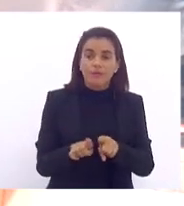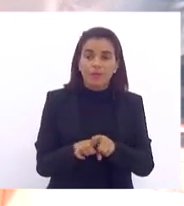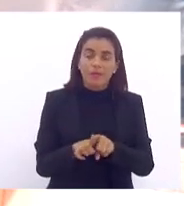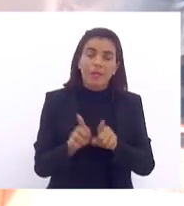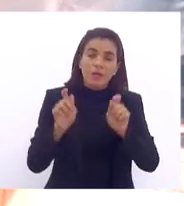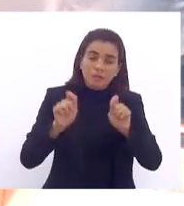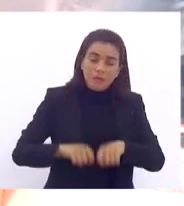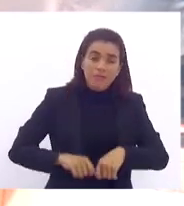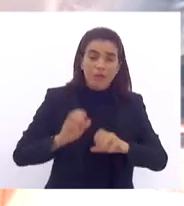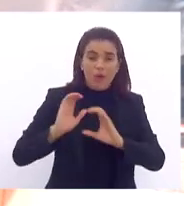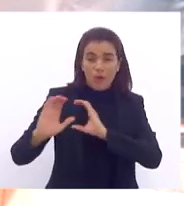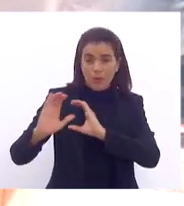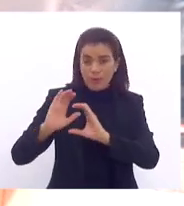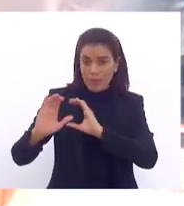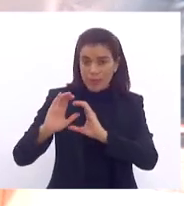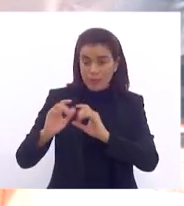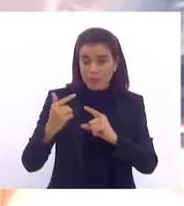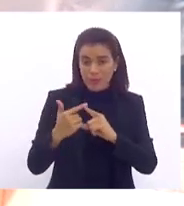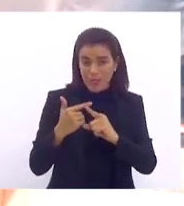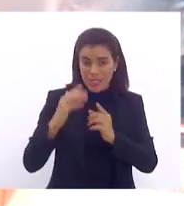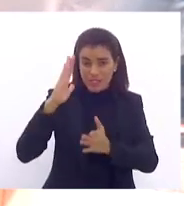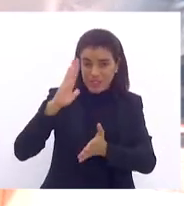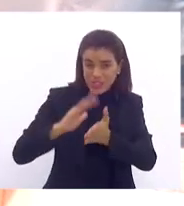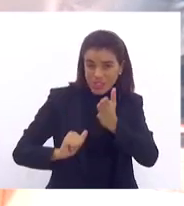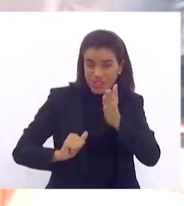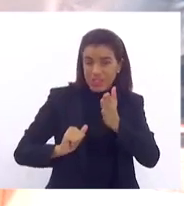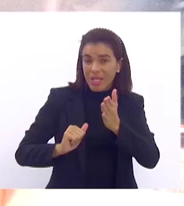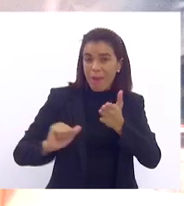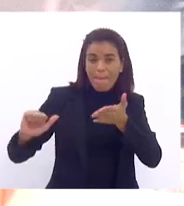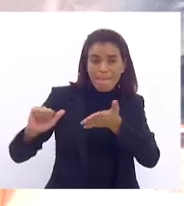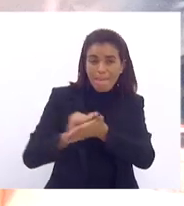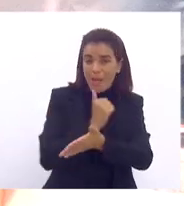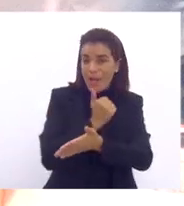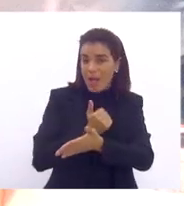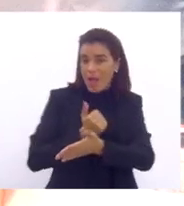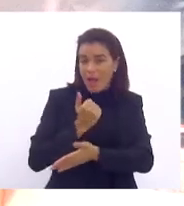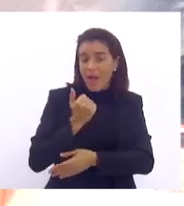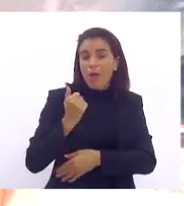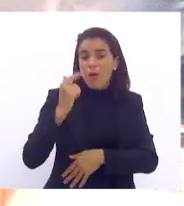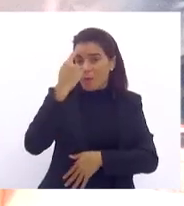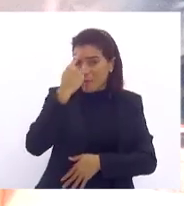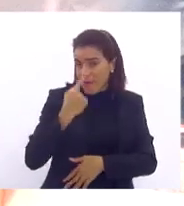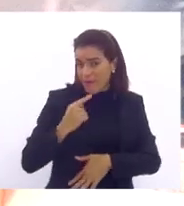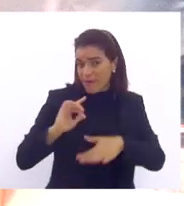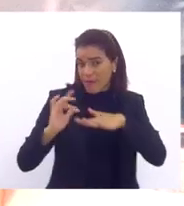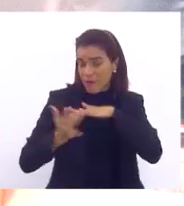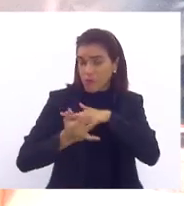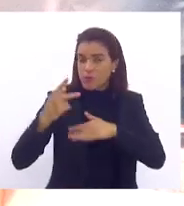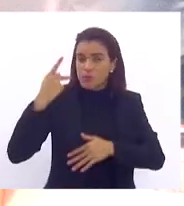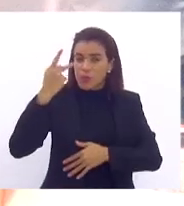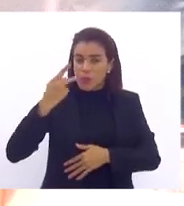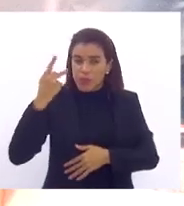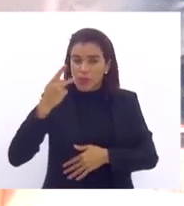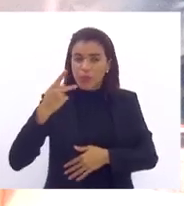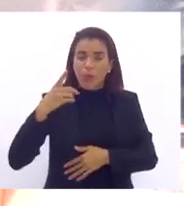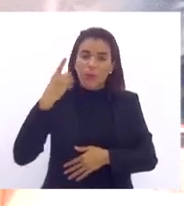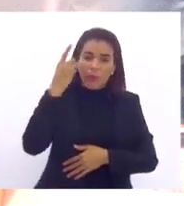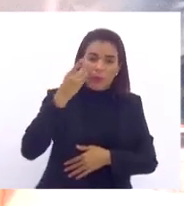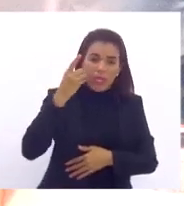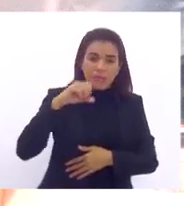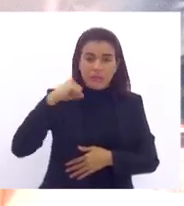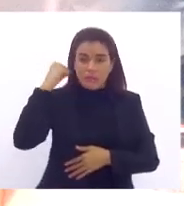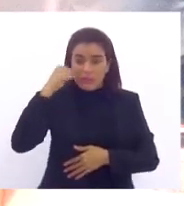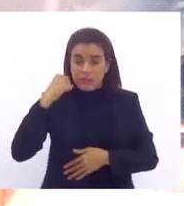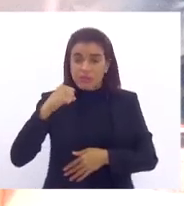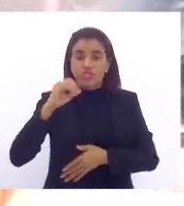houvesse essa comunicação porque quando se retira uma rede social de um de um parlamentar de um deputado de um senador se